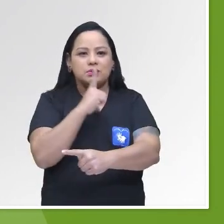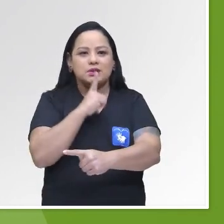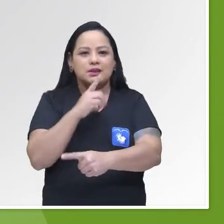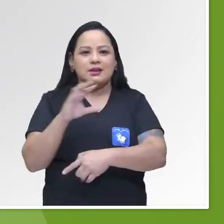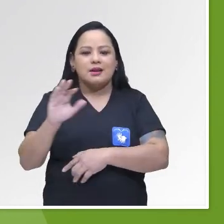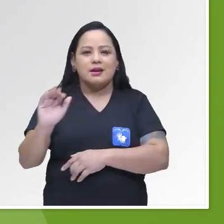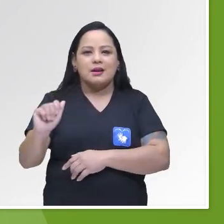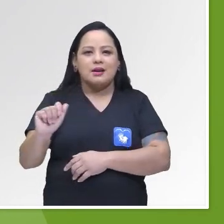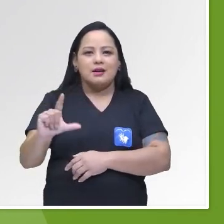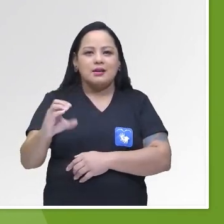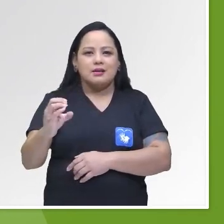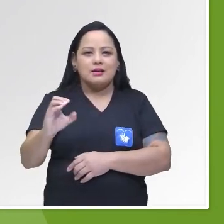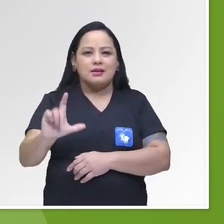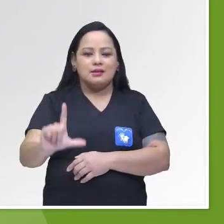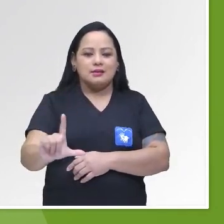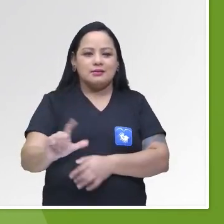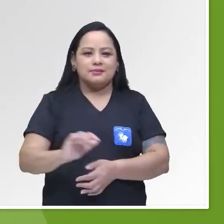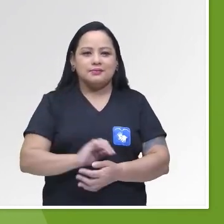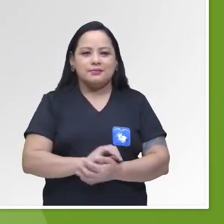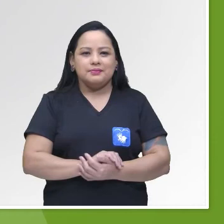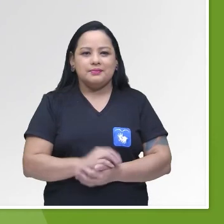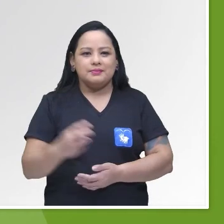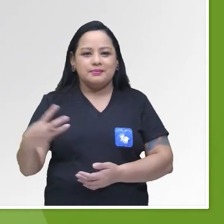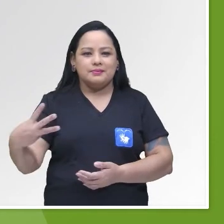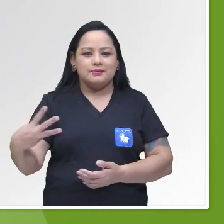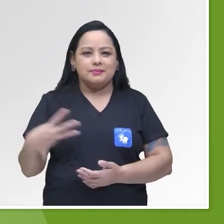aí o